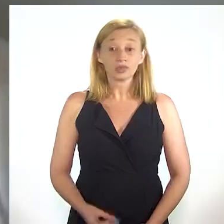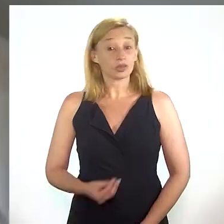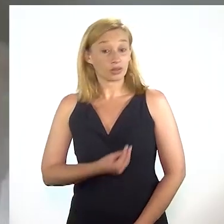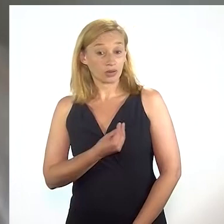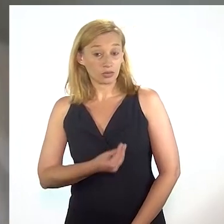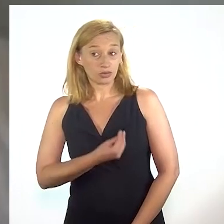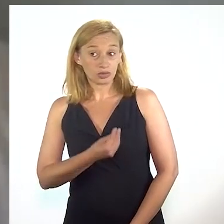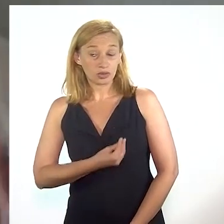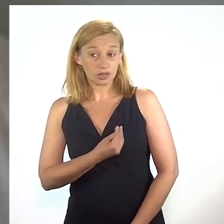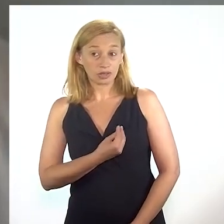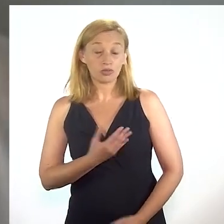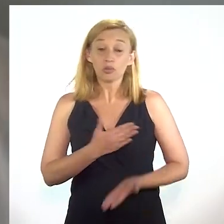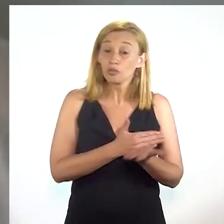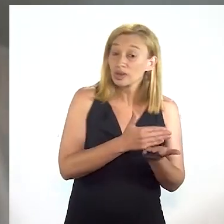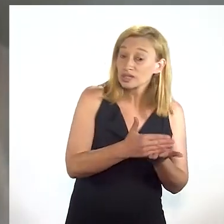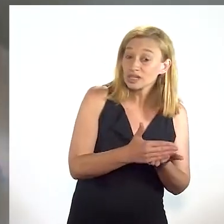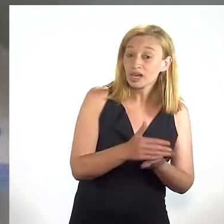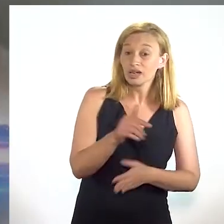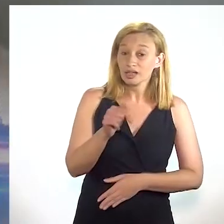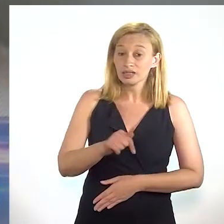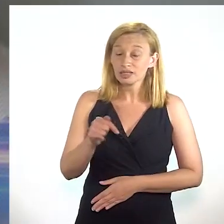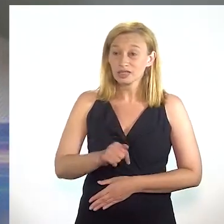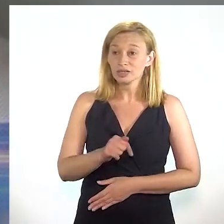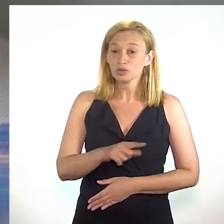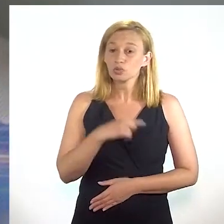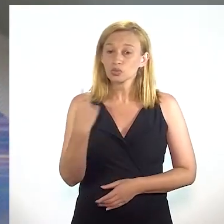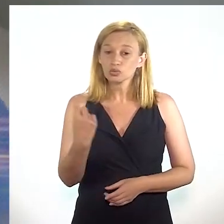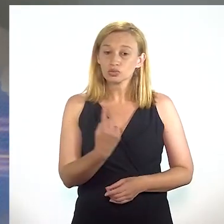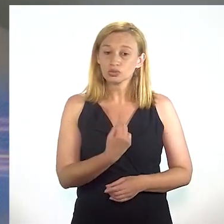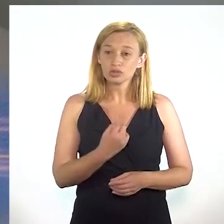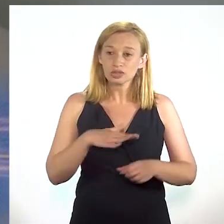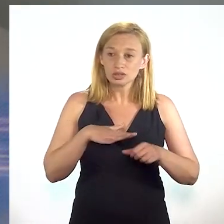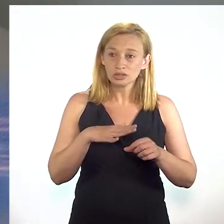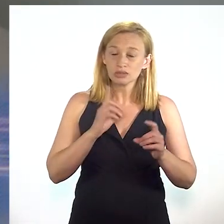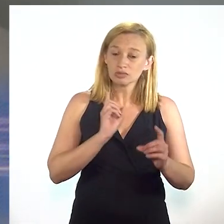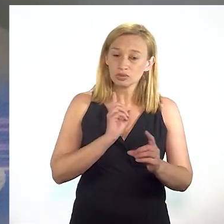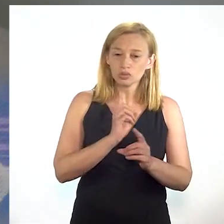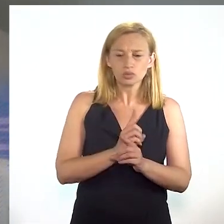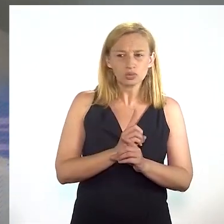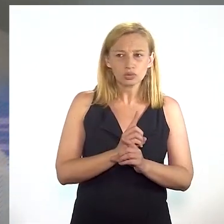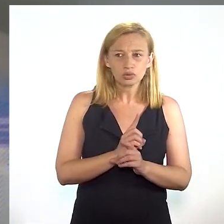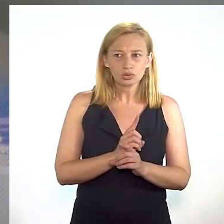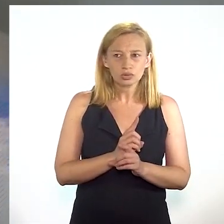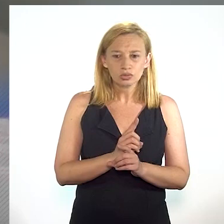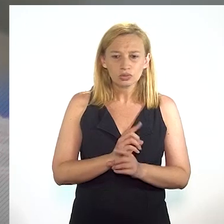Estamos ao vivo e aí vamos começar aqui o nosso encontro,